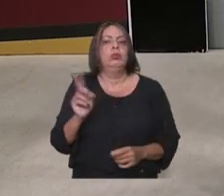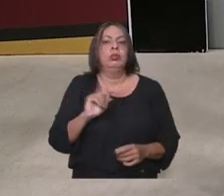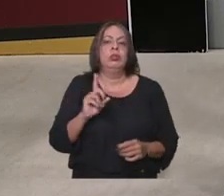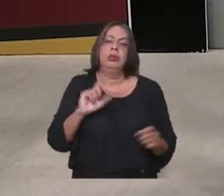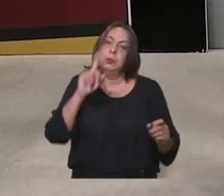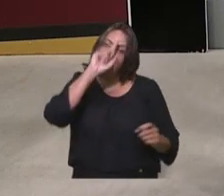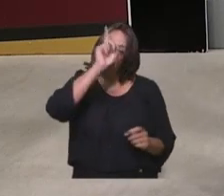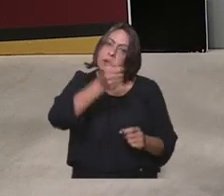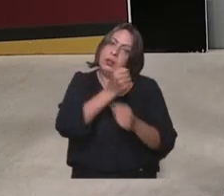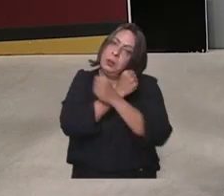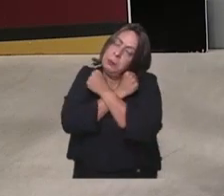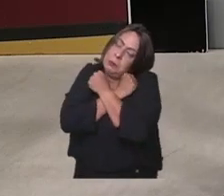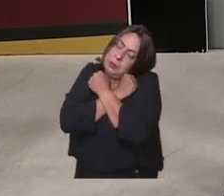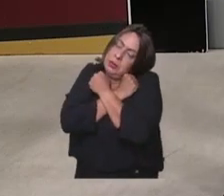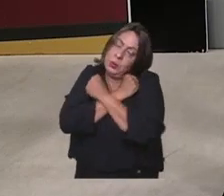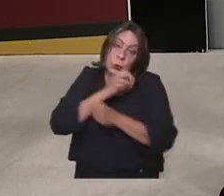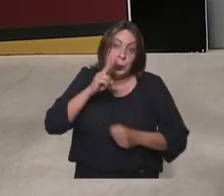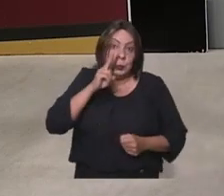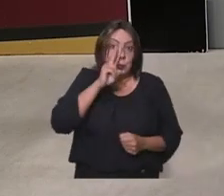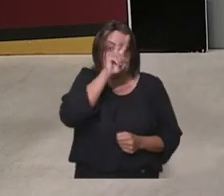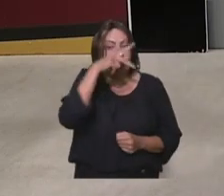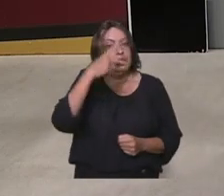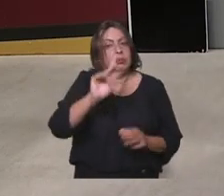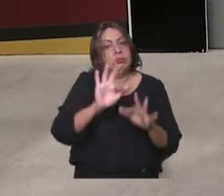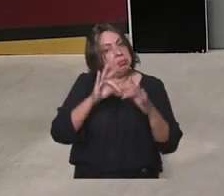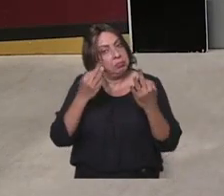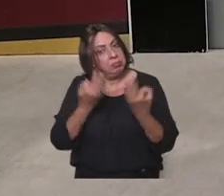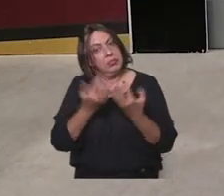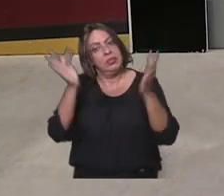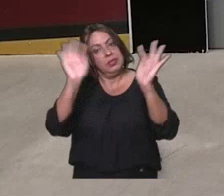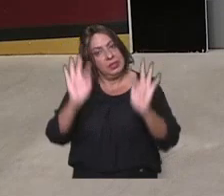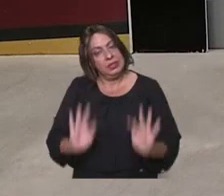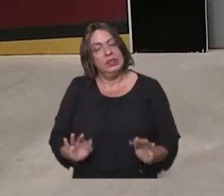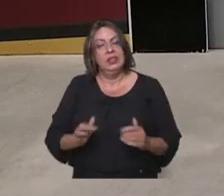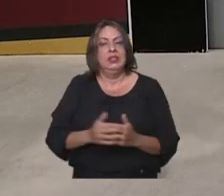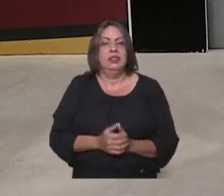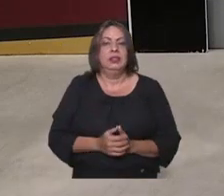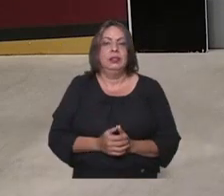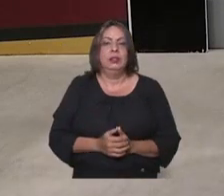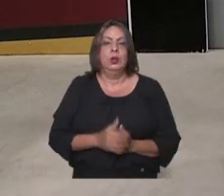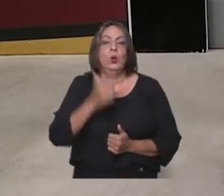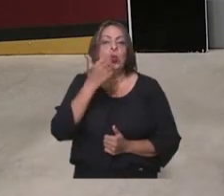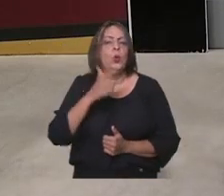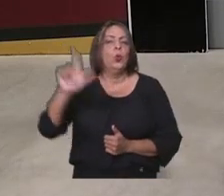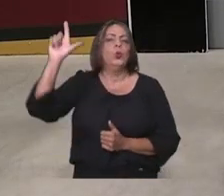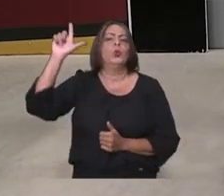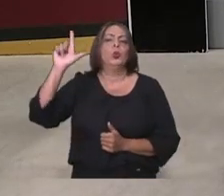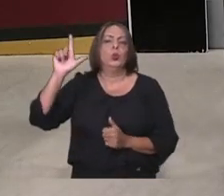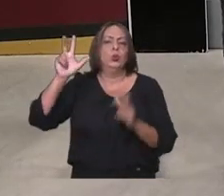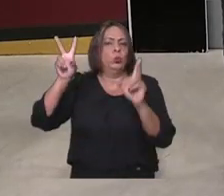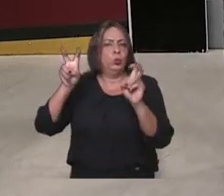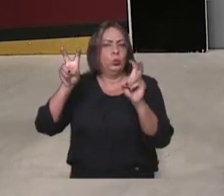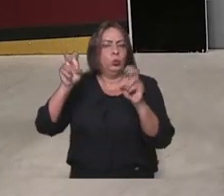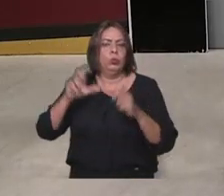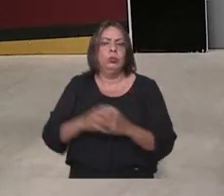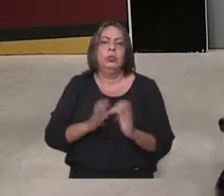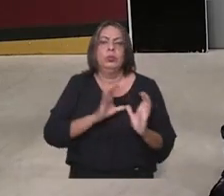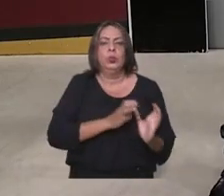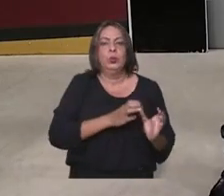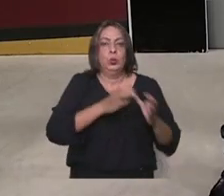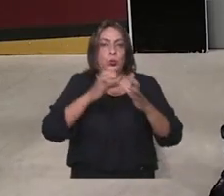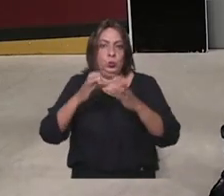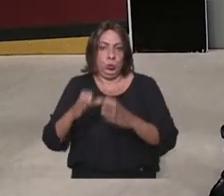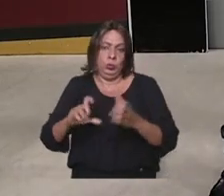um abraço muito forte para toda a família e a gente fica feliz demais. E mudando de assunto, gente, ó, a caravana é uma parceria